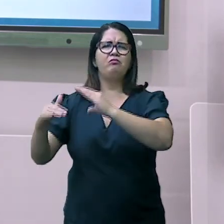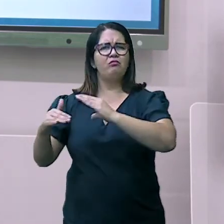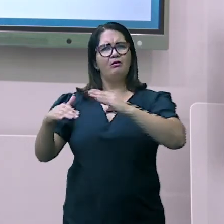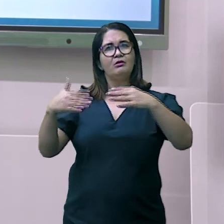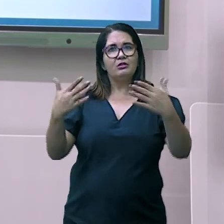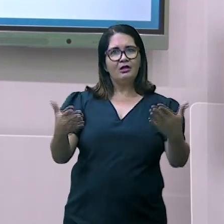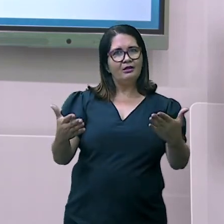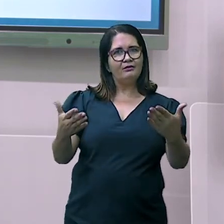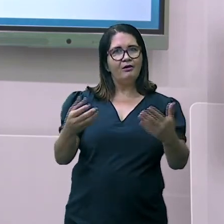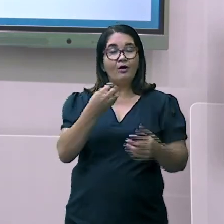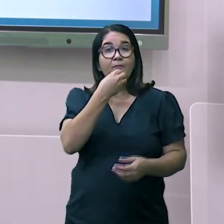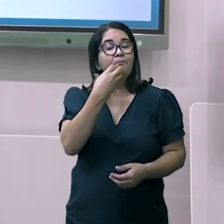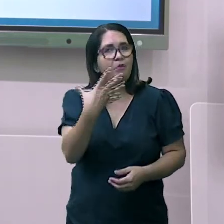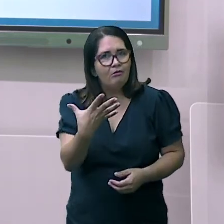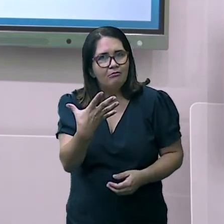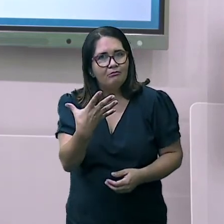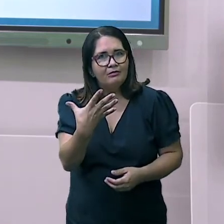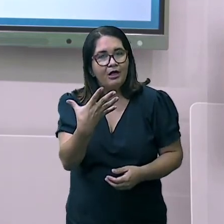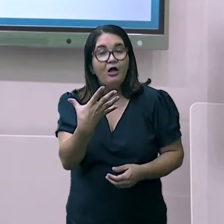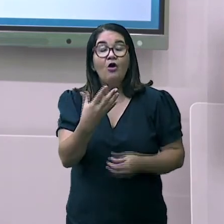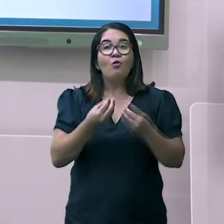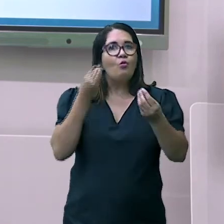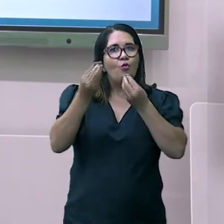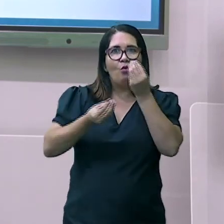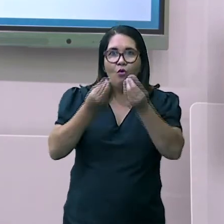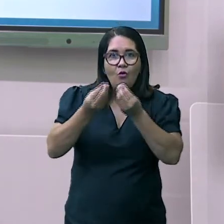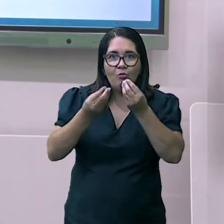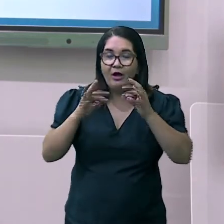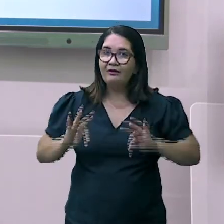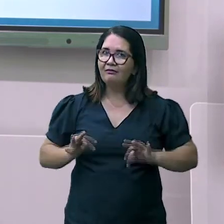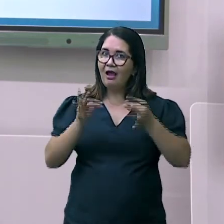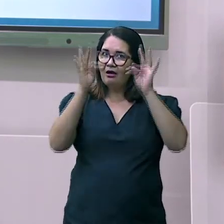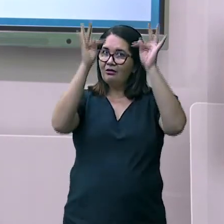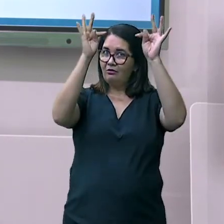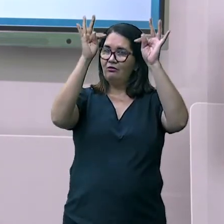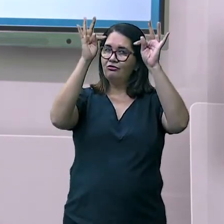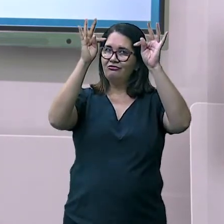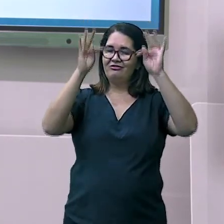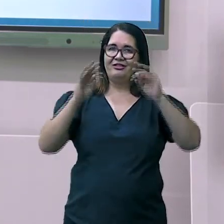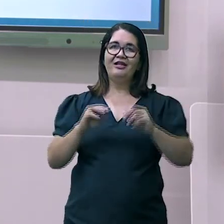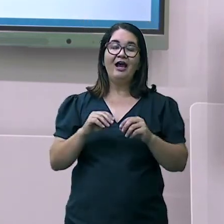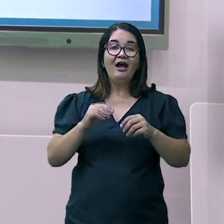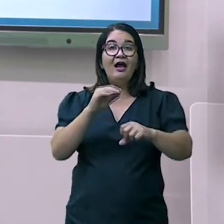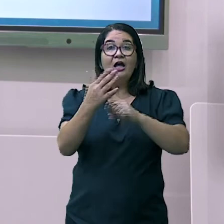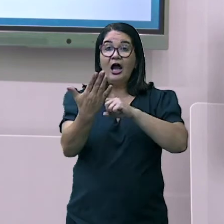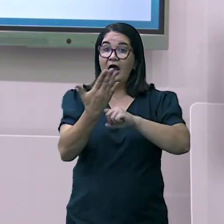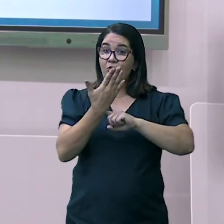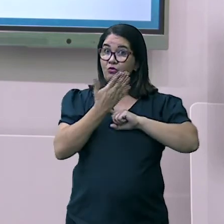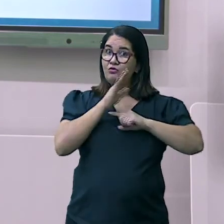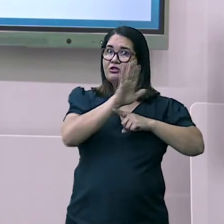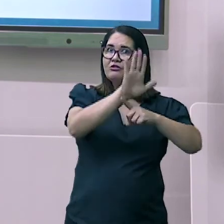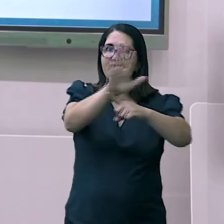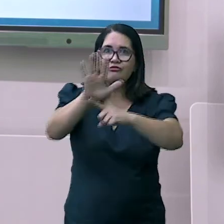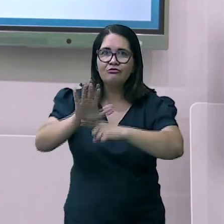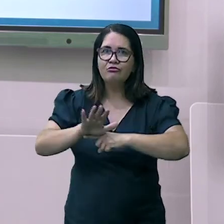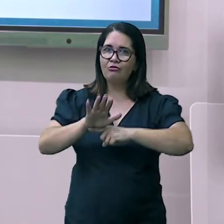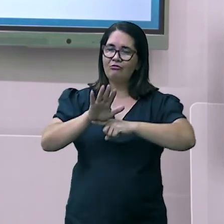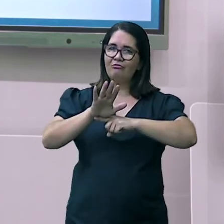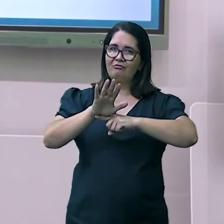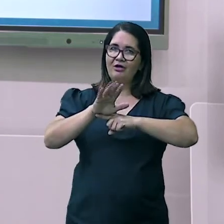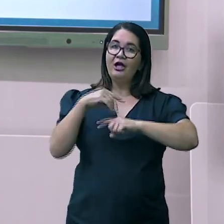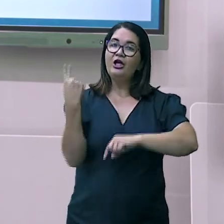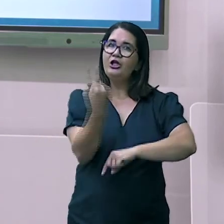Olha como evoluímos. Eu só preciso ter ali um acesso à internet para que eu possa fazer